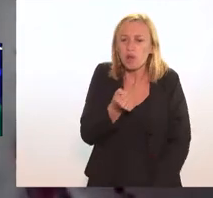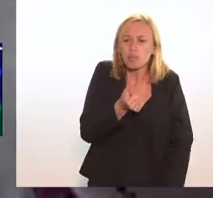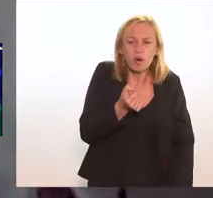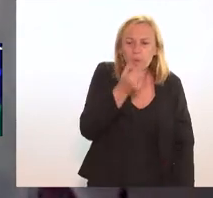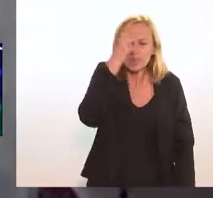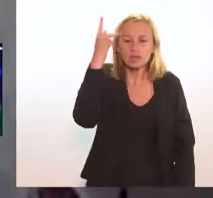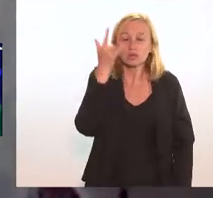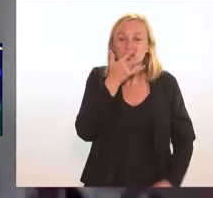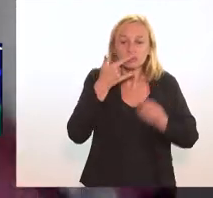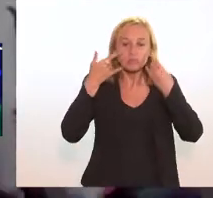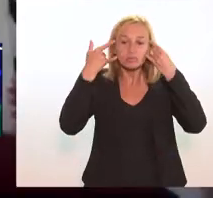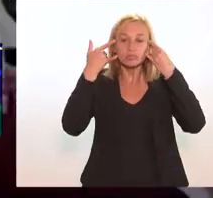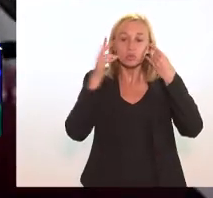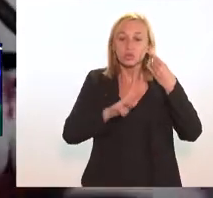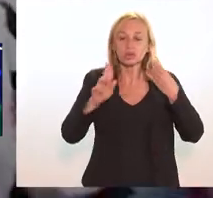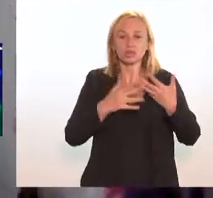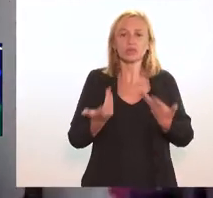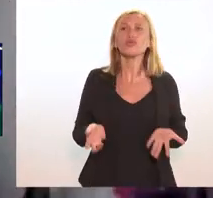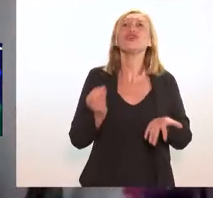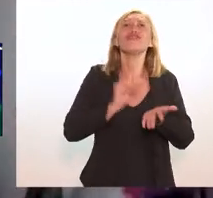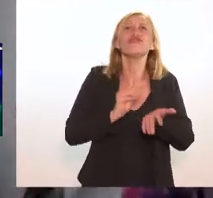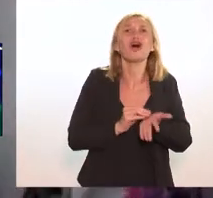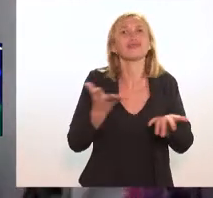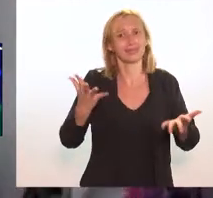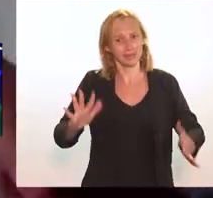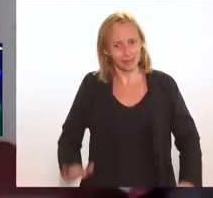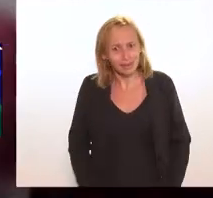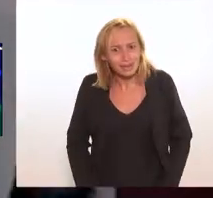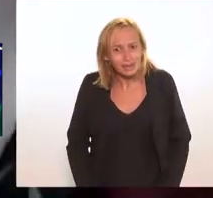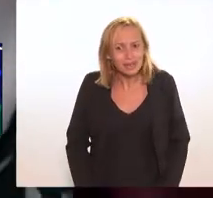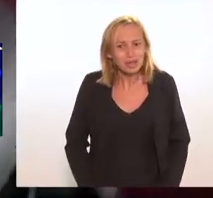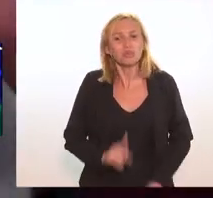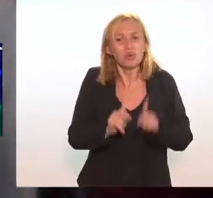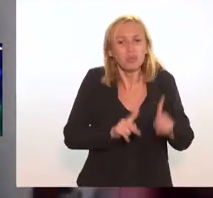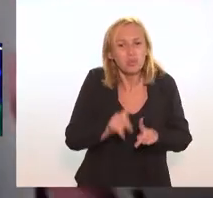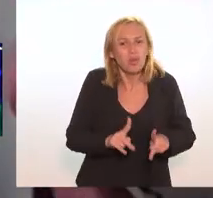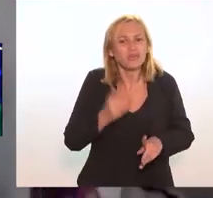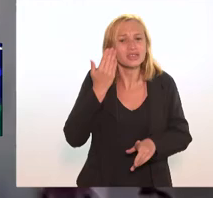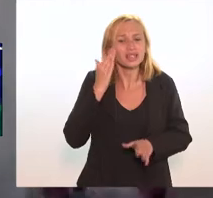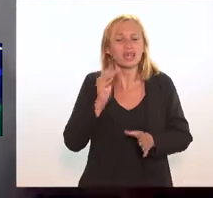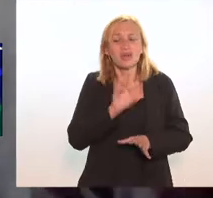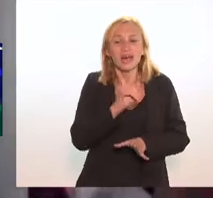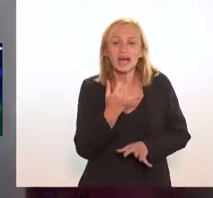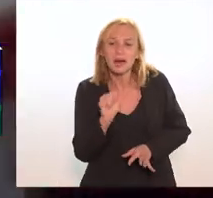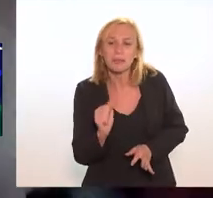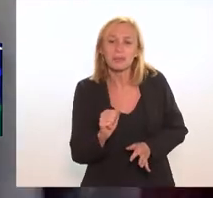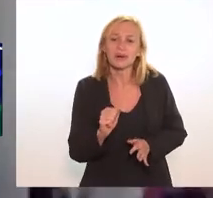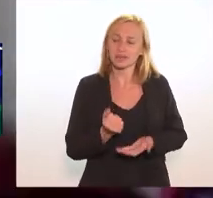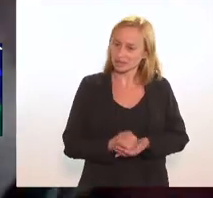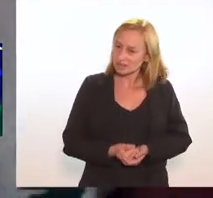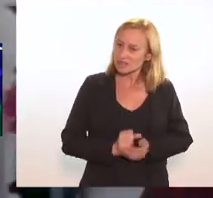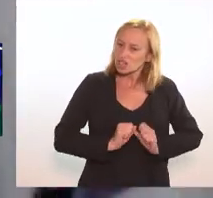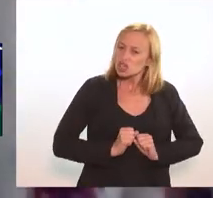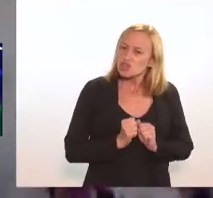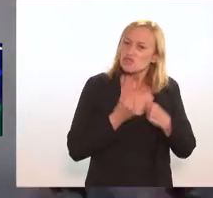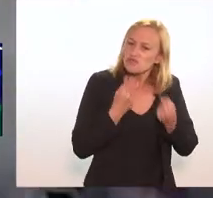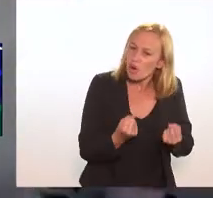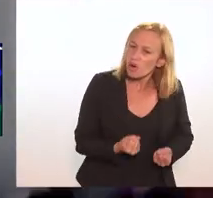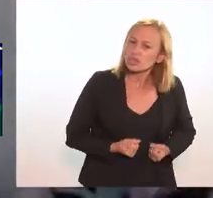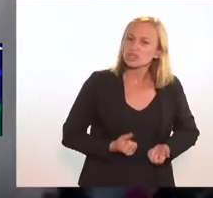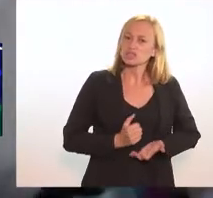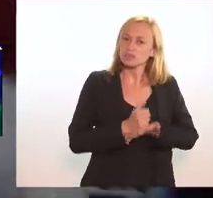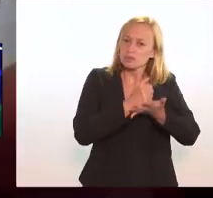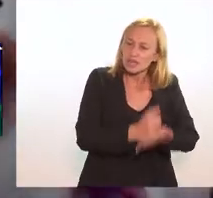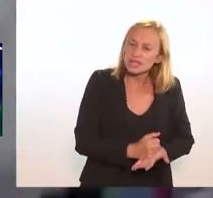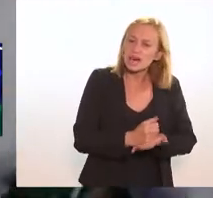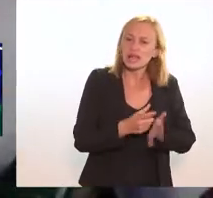máscara. Então, o que falta ainda para a nossa população seria uma campanha de esclarecimento mais forte, mais pesada,